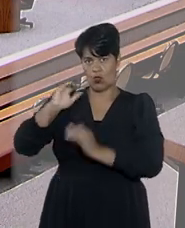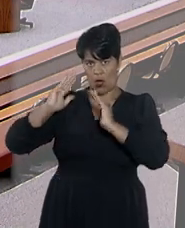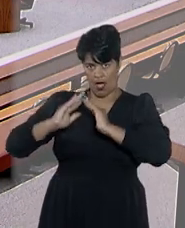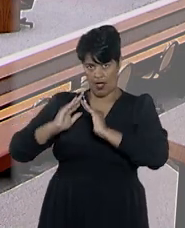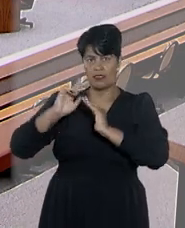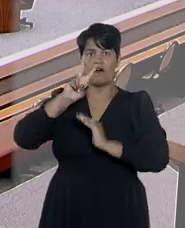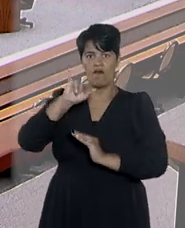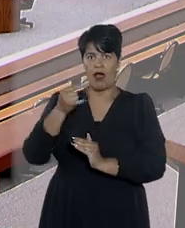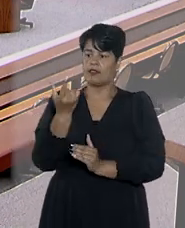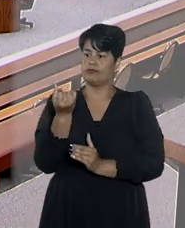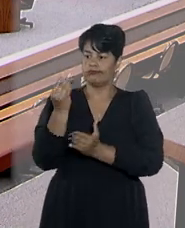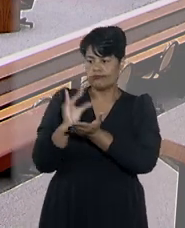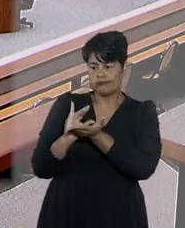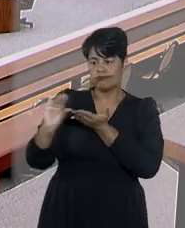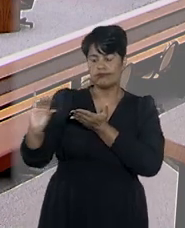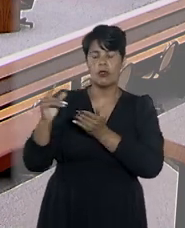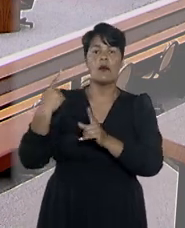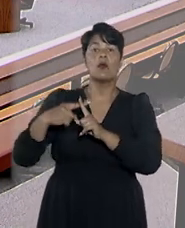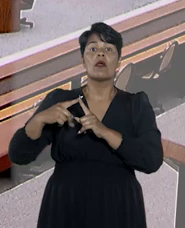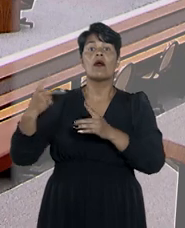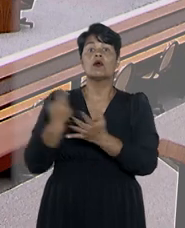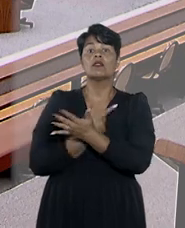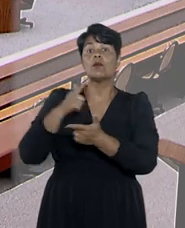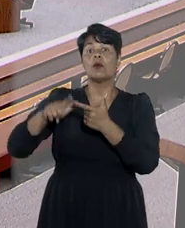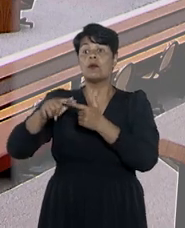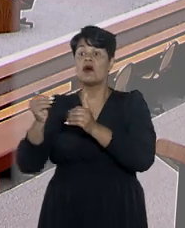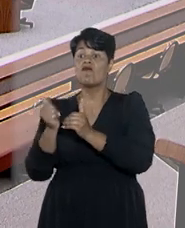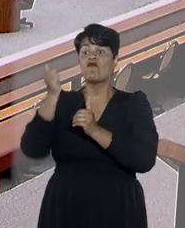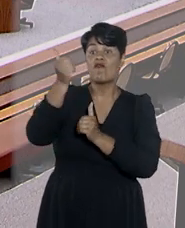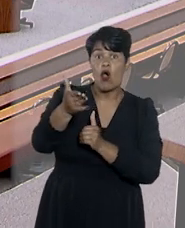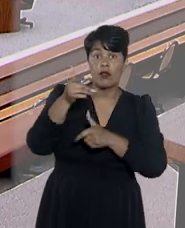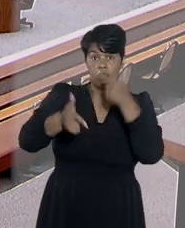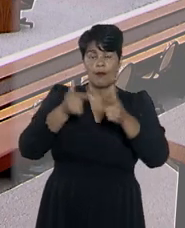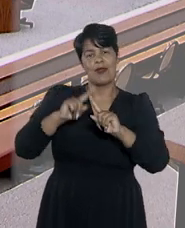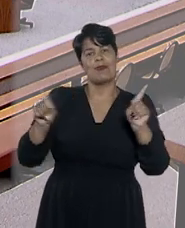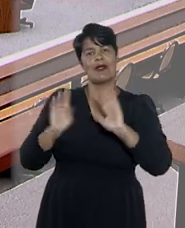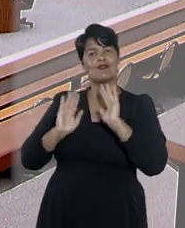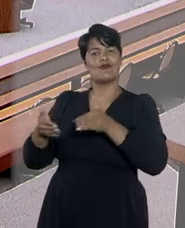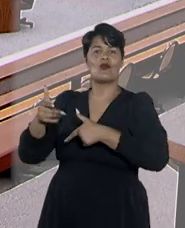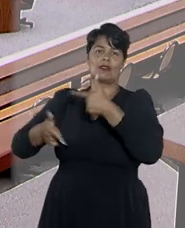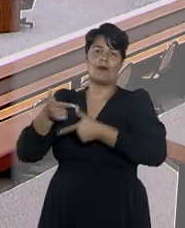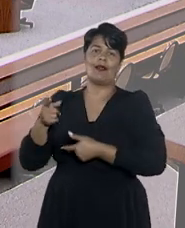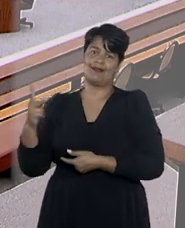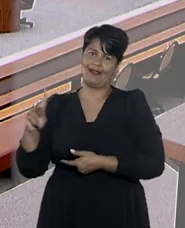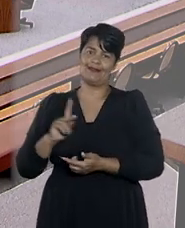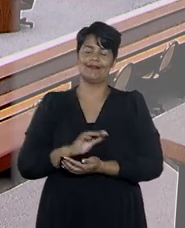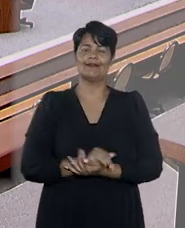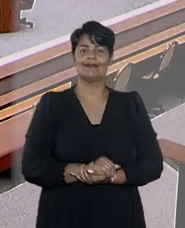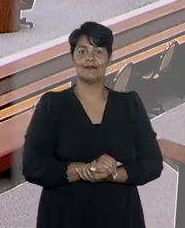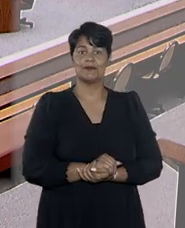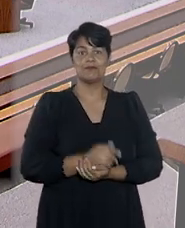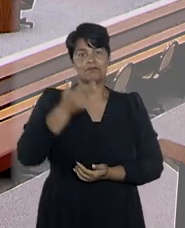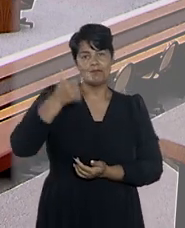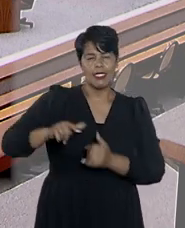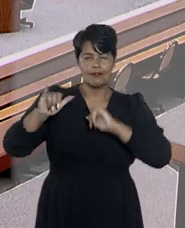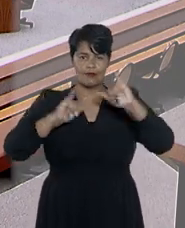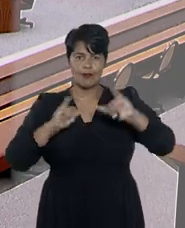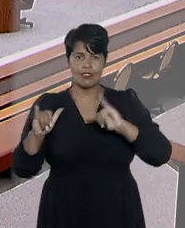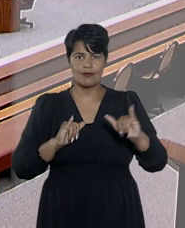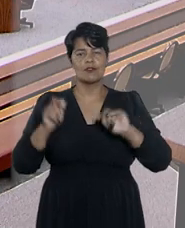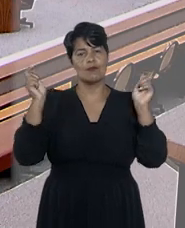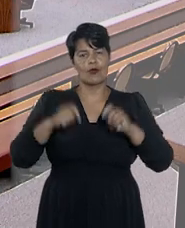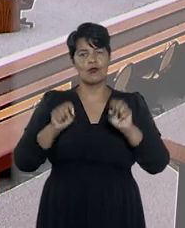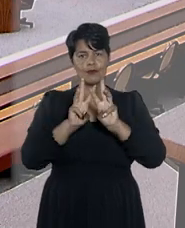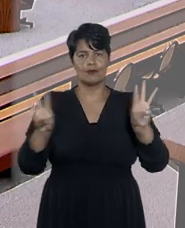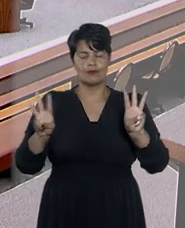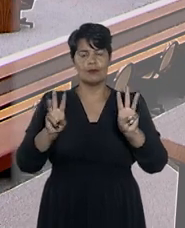indenização securitária por sinistro ocorrido fora da instituição, mas relacionado ao seu trabalho. Você confere outras notícias no site